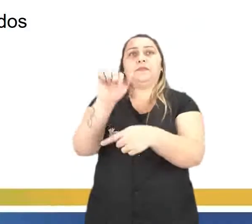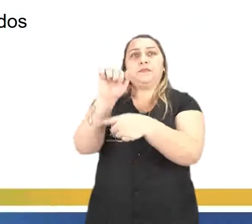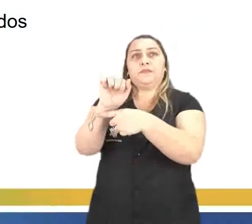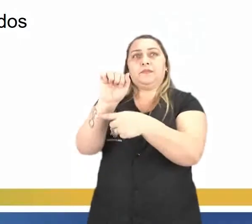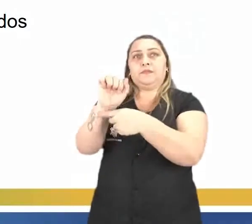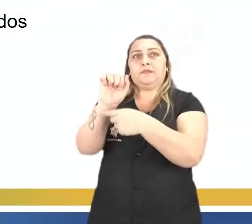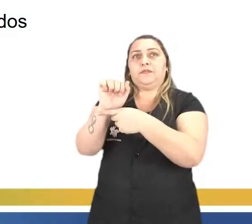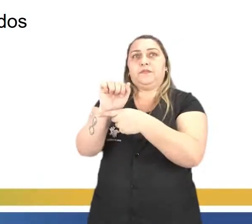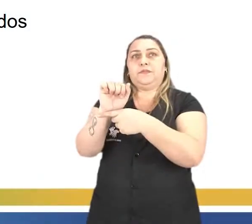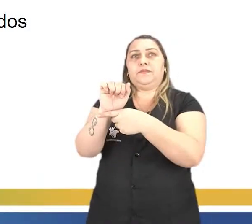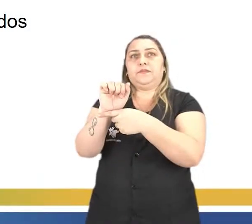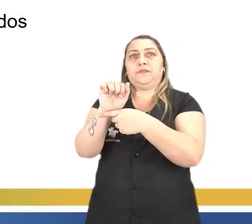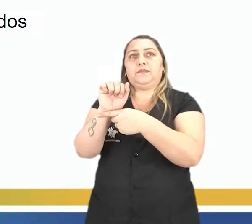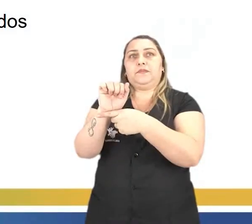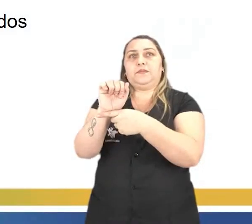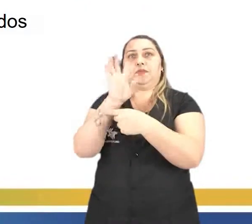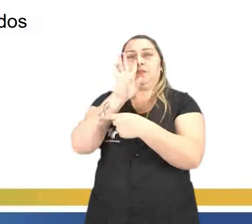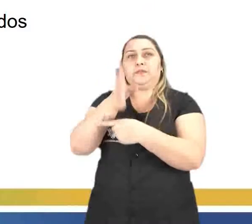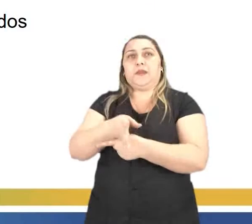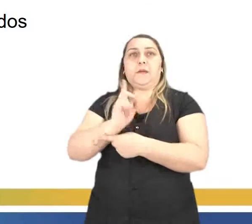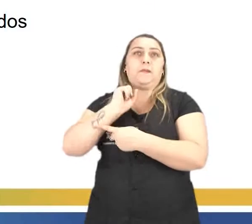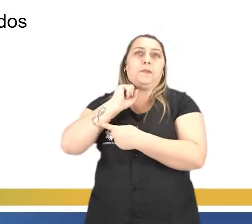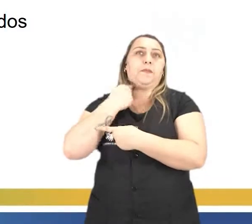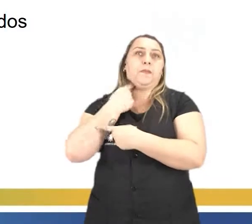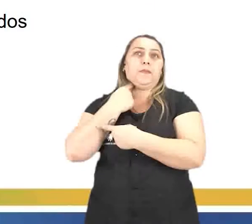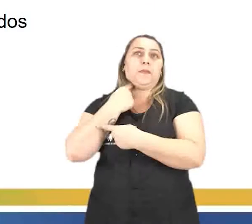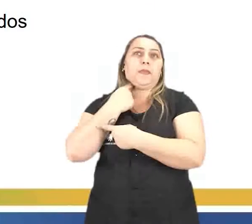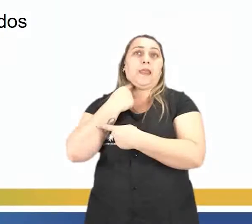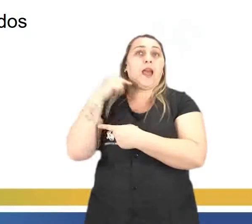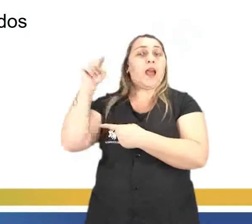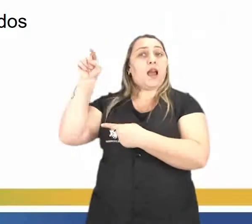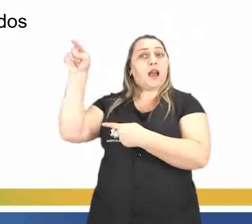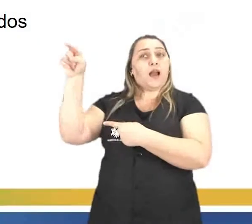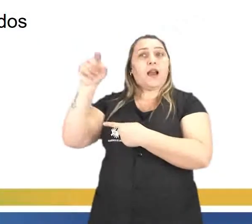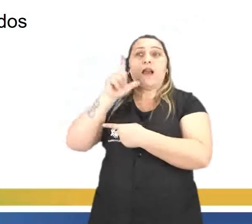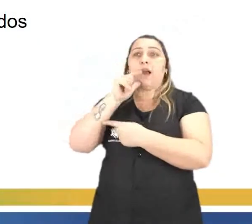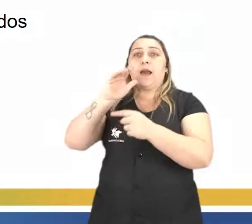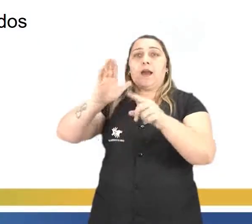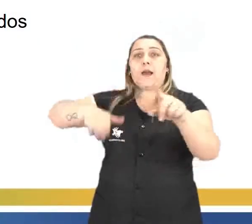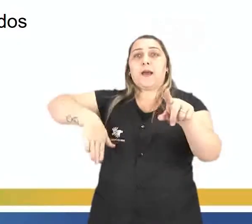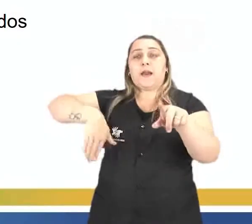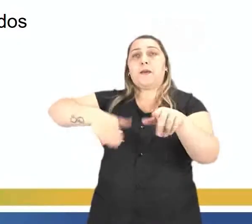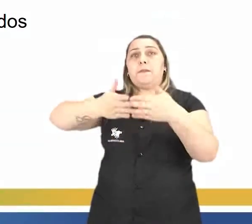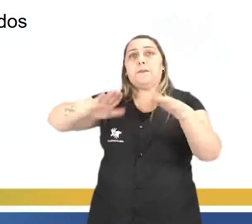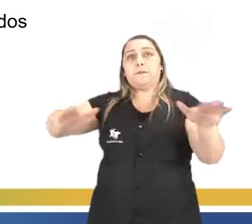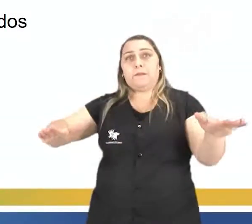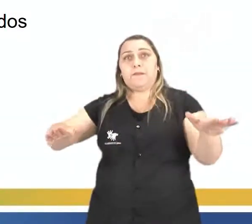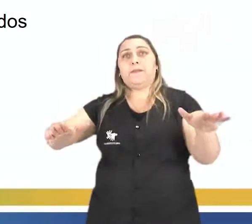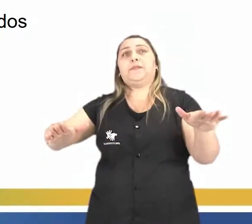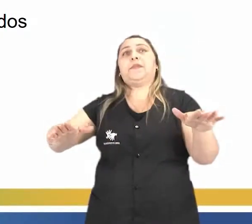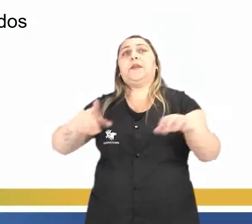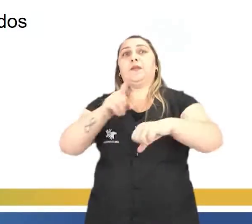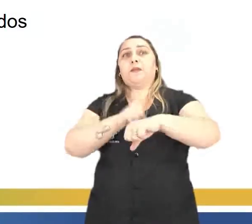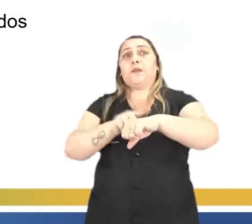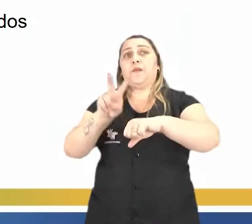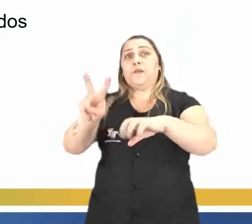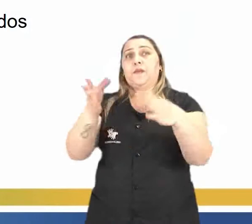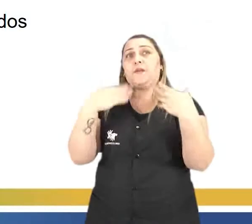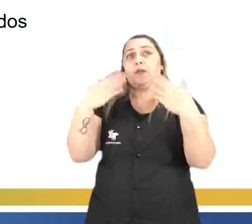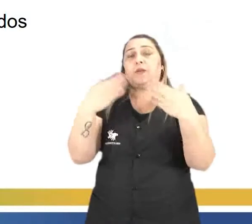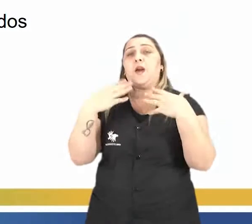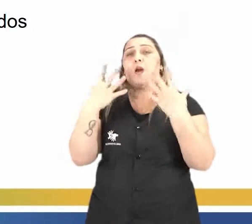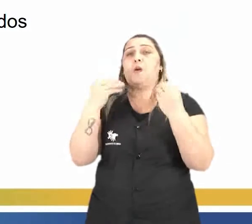letra A. Embora esteja ameaçada pela poluição, aquela praia recebe, durante o veraneio,